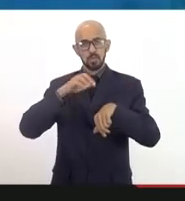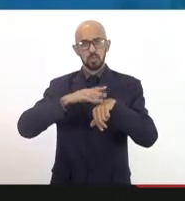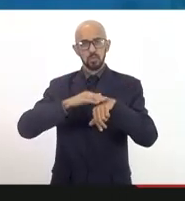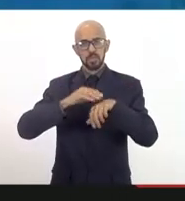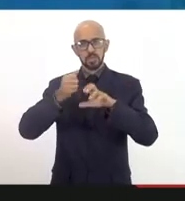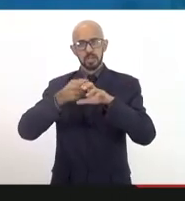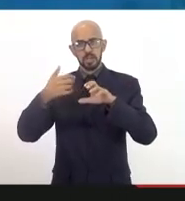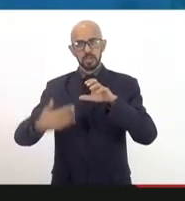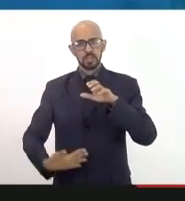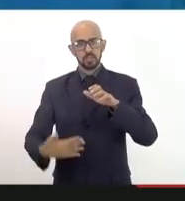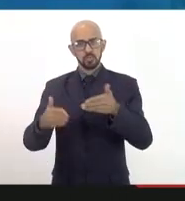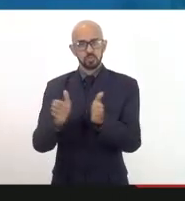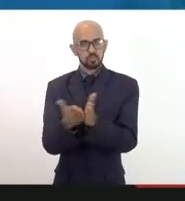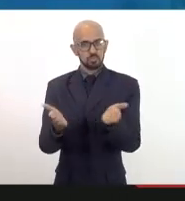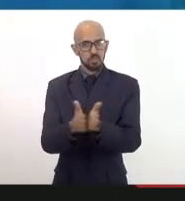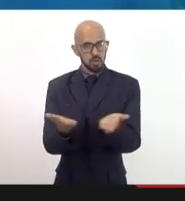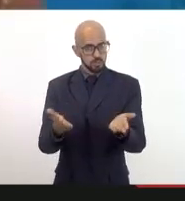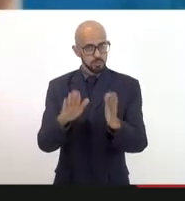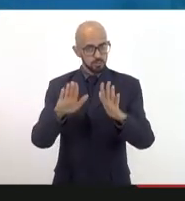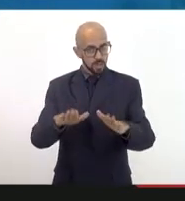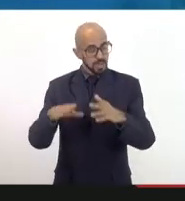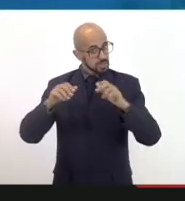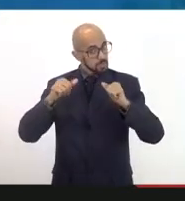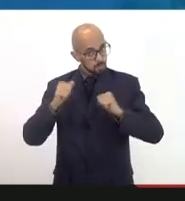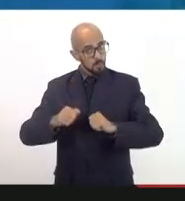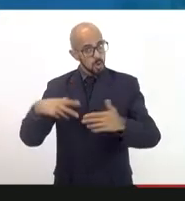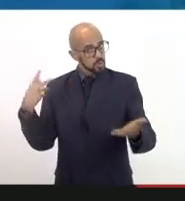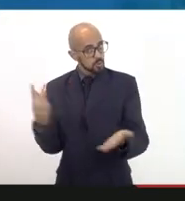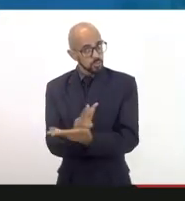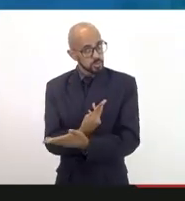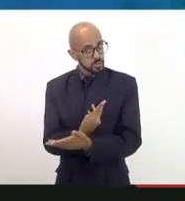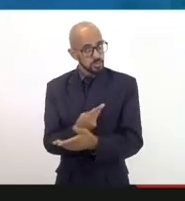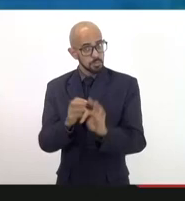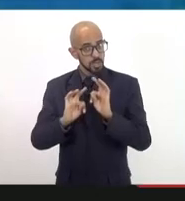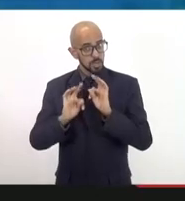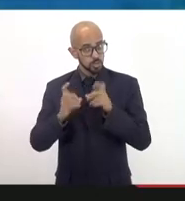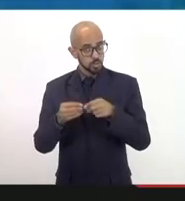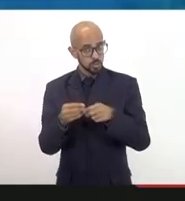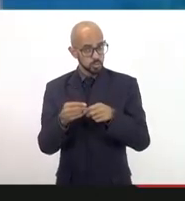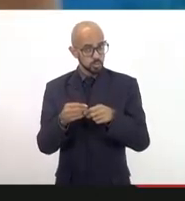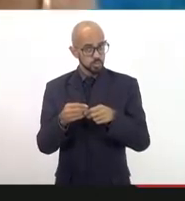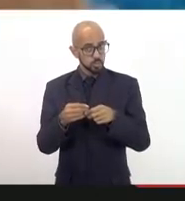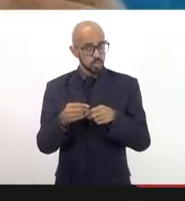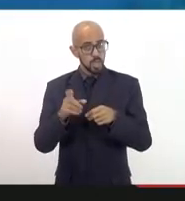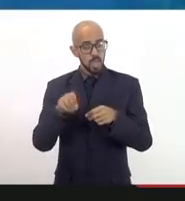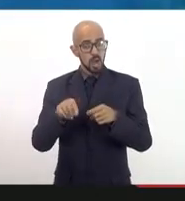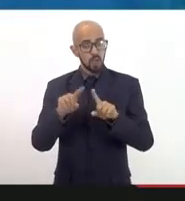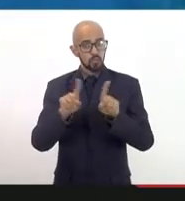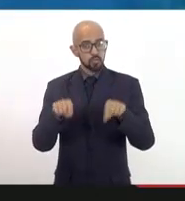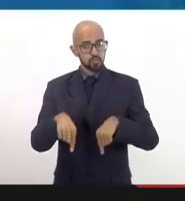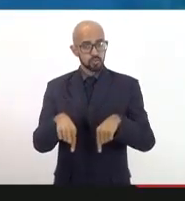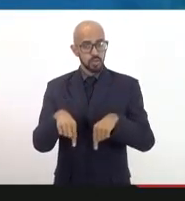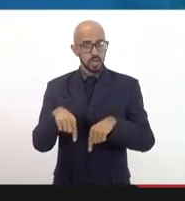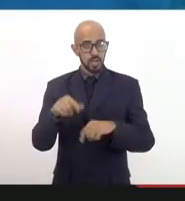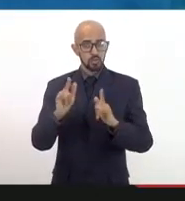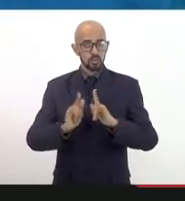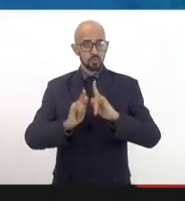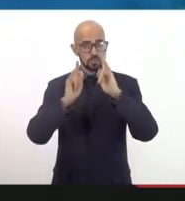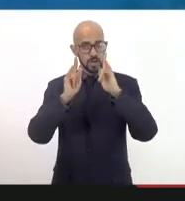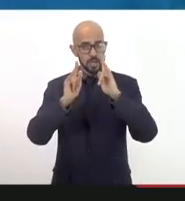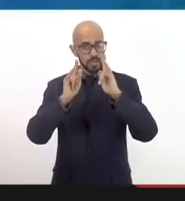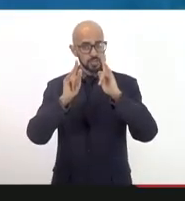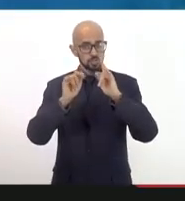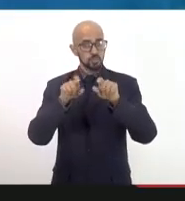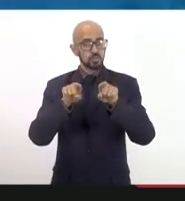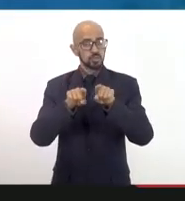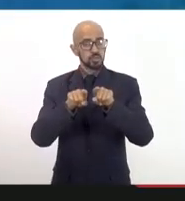populações vulneráveis, mas que perpassa para todo mundo. O porteiro do prédio, o agente penitenciário tem família